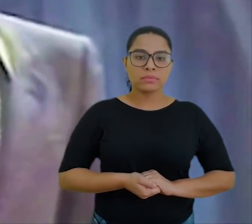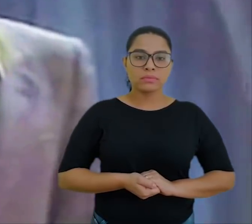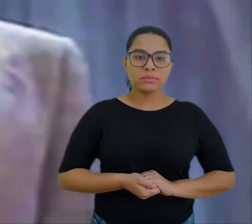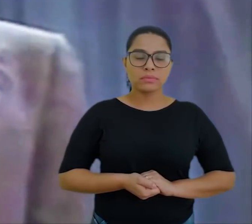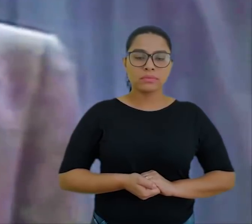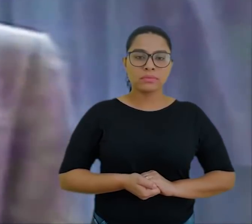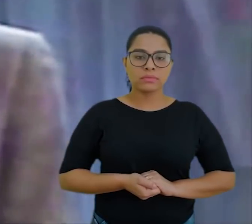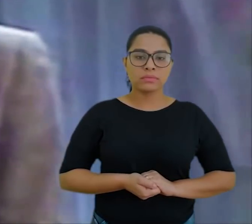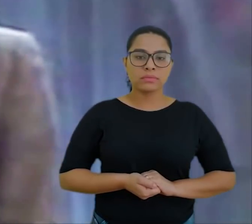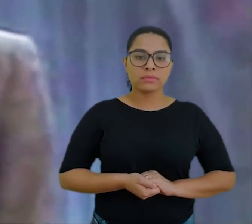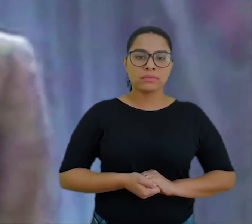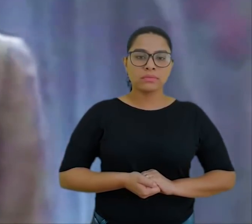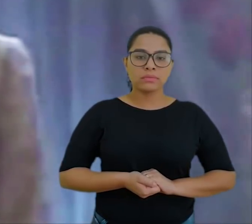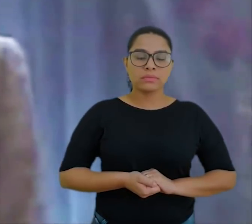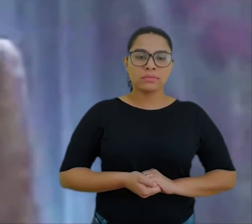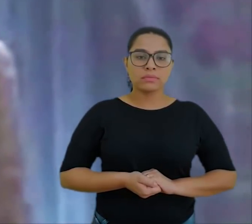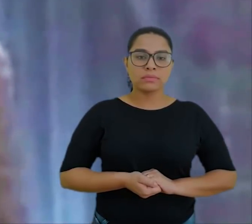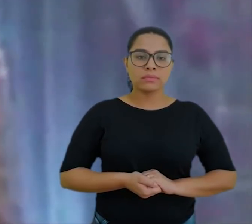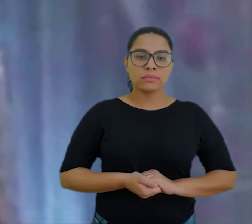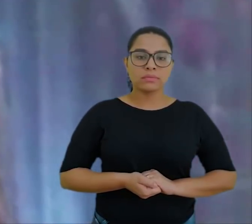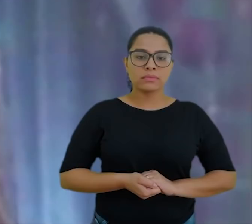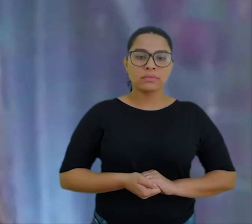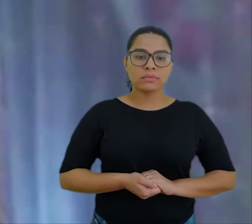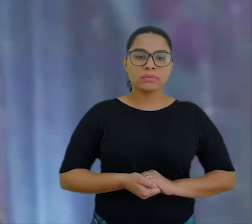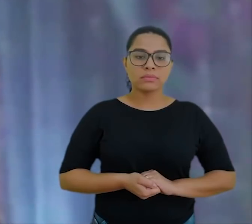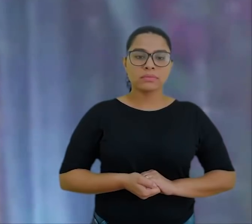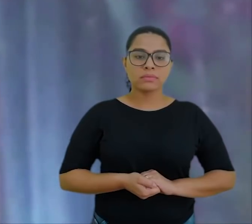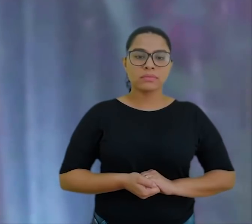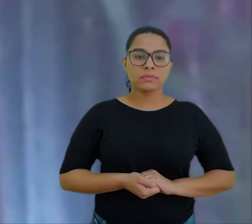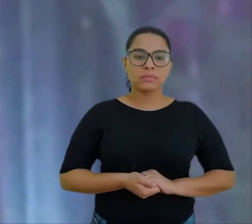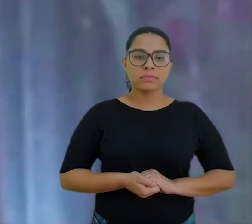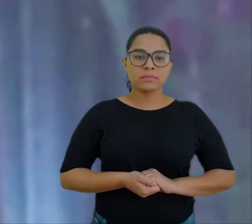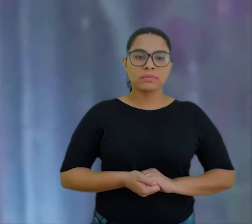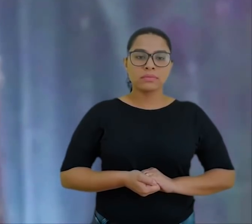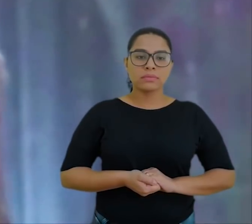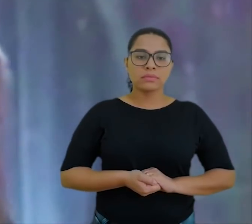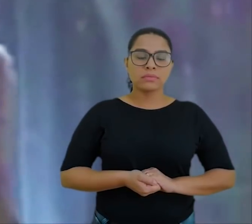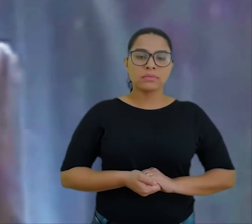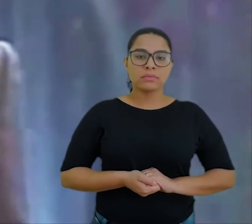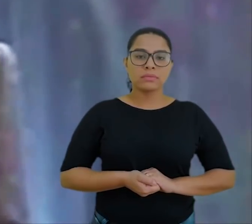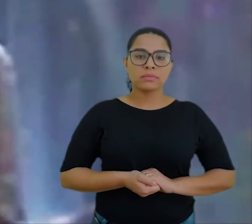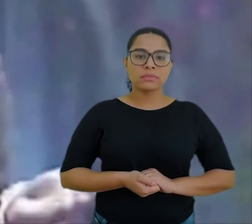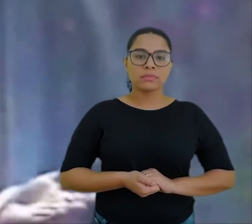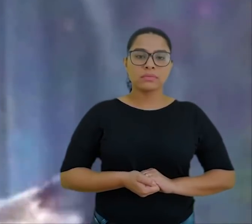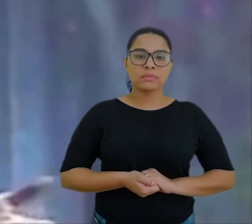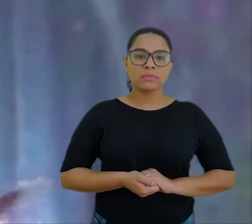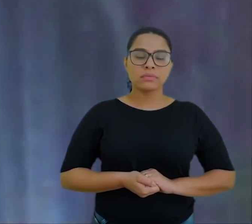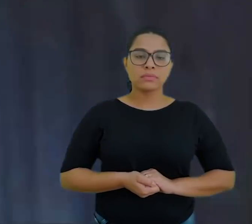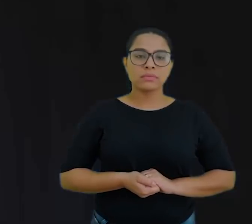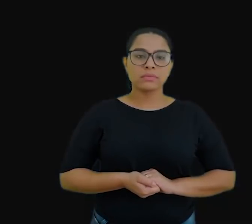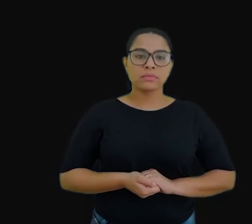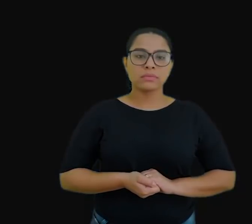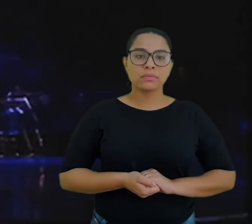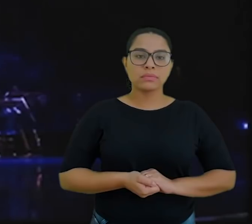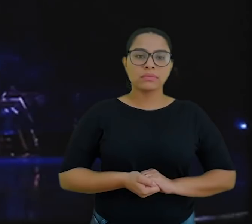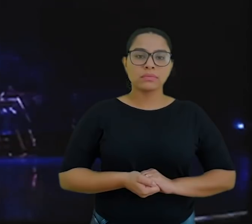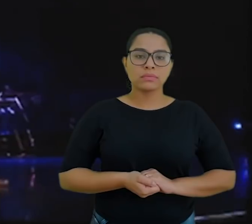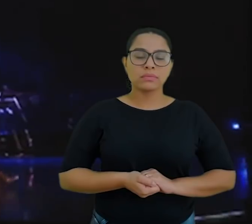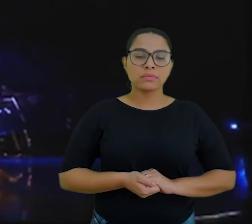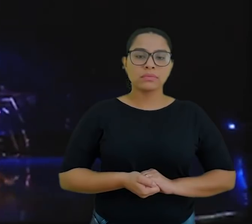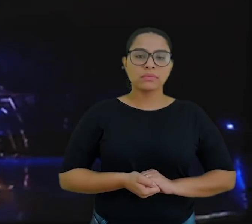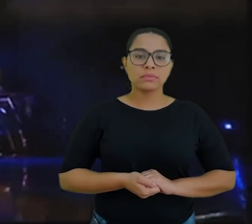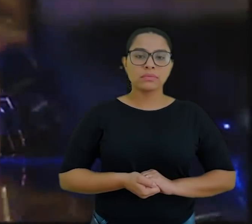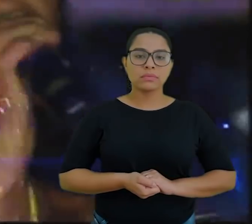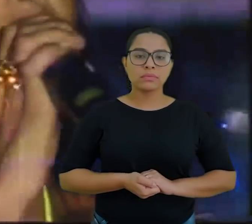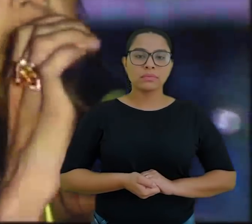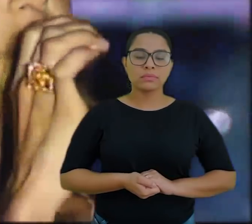some other guy you knew before. Between the two of us guys, you know I love you more. Posso